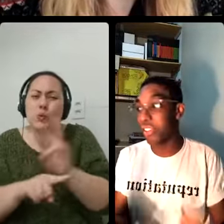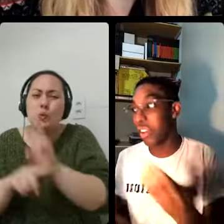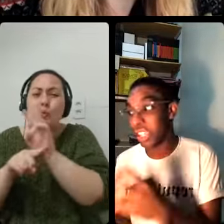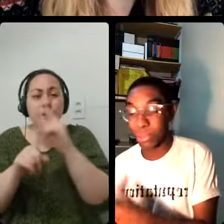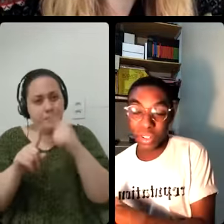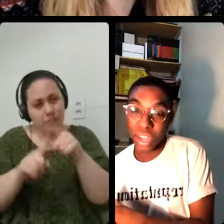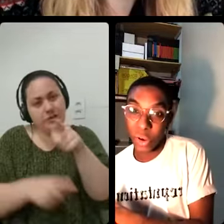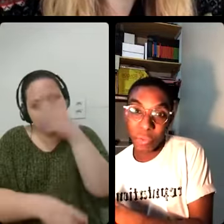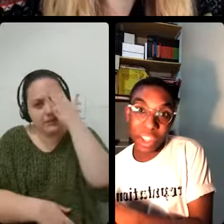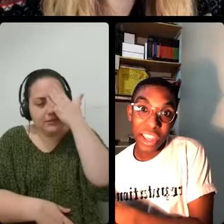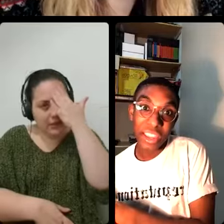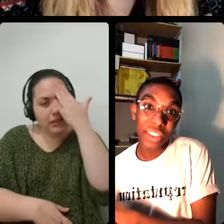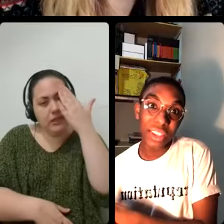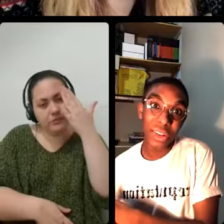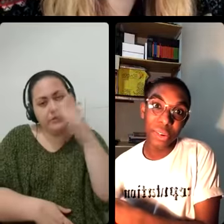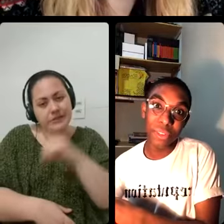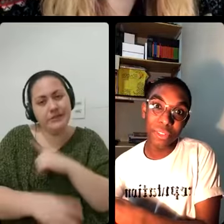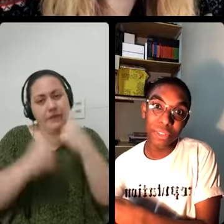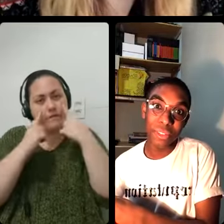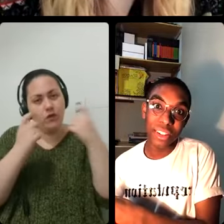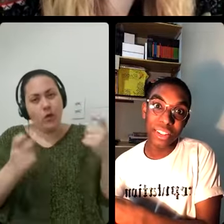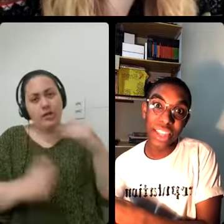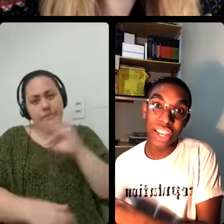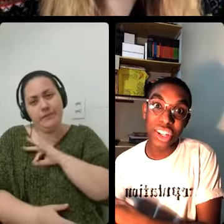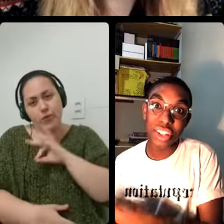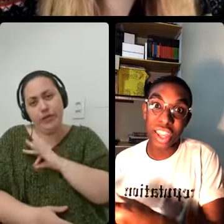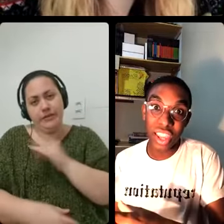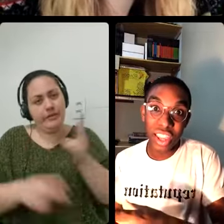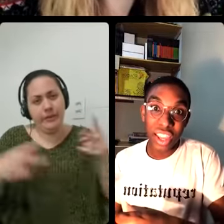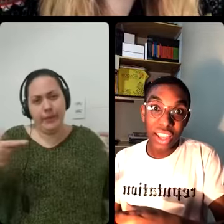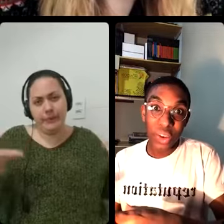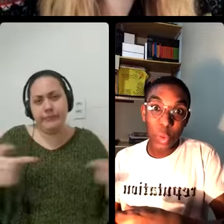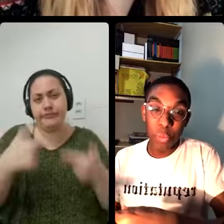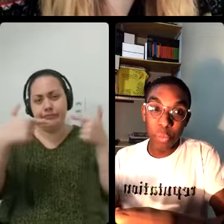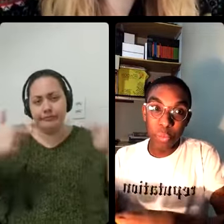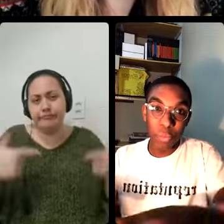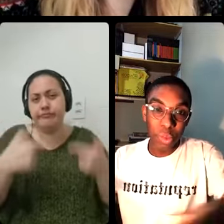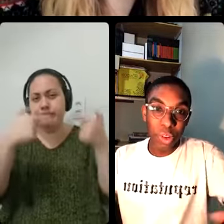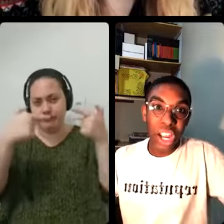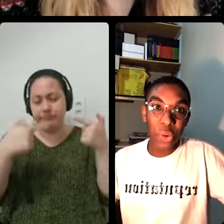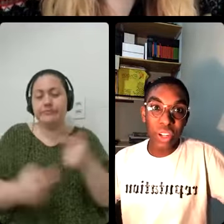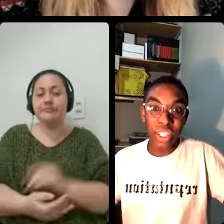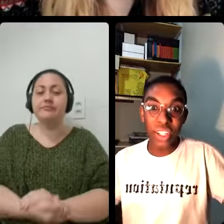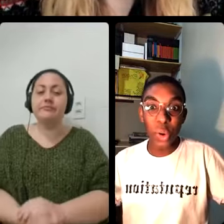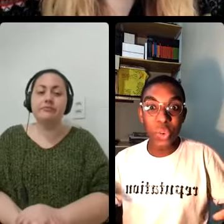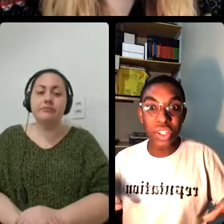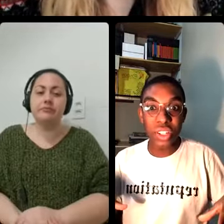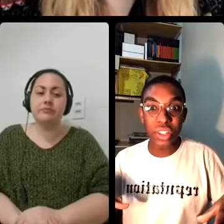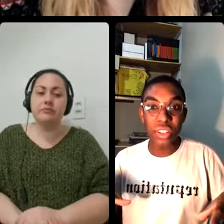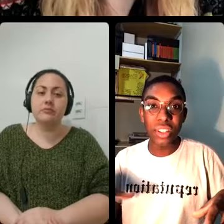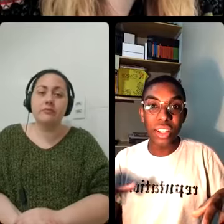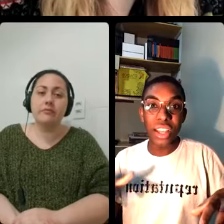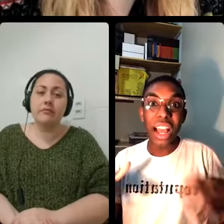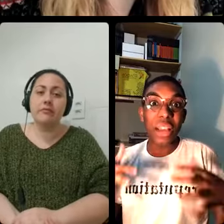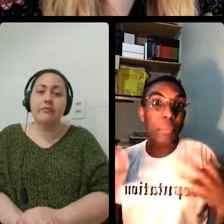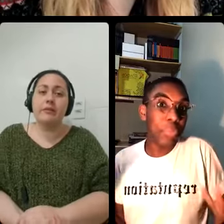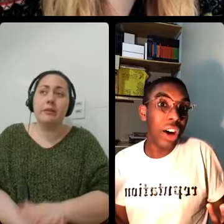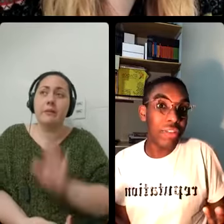chegar na violência policial. Então, né, a gente tem um local ali